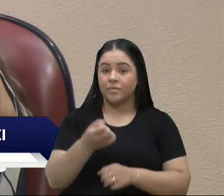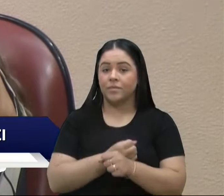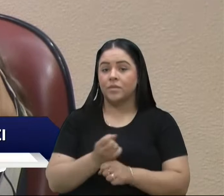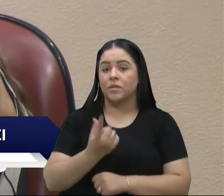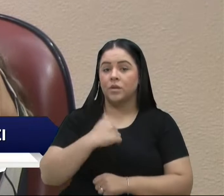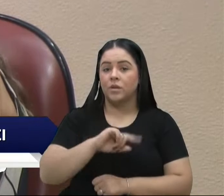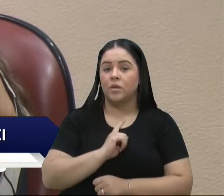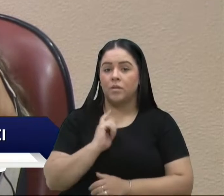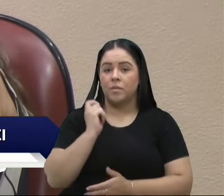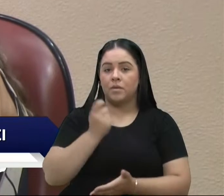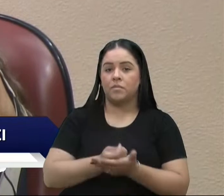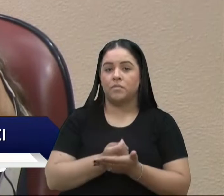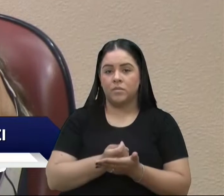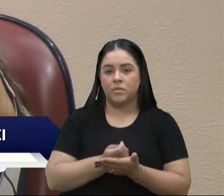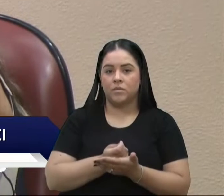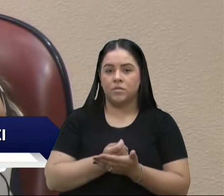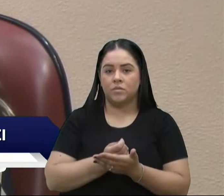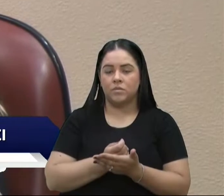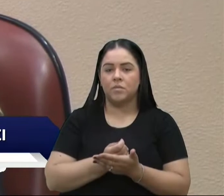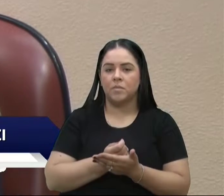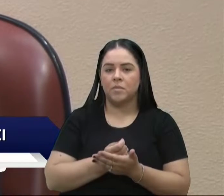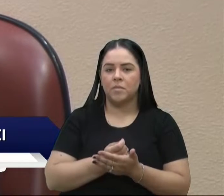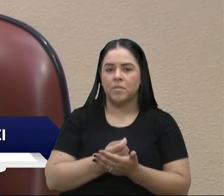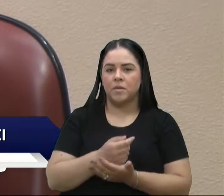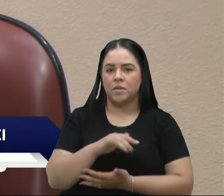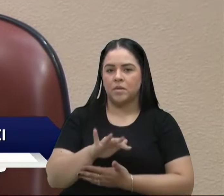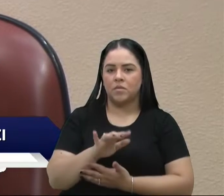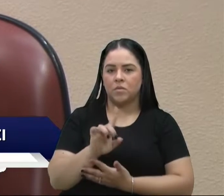por indenização, suplementamos em torno de